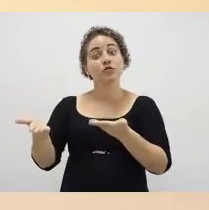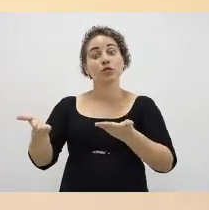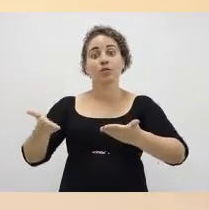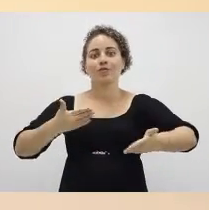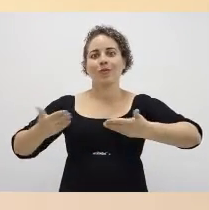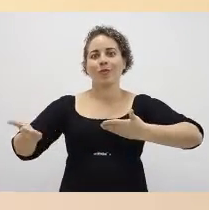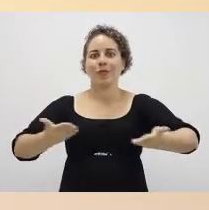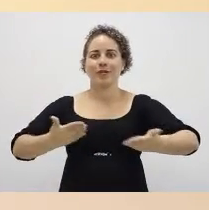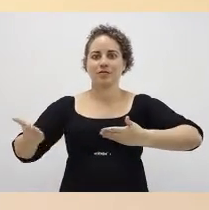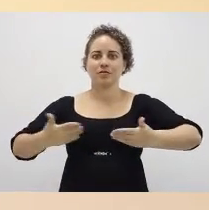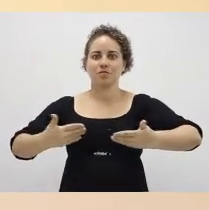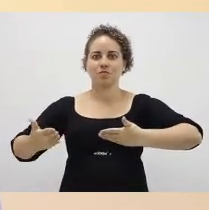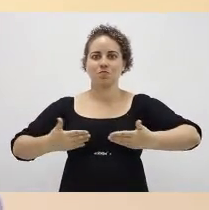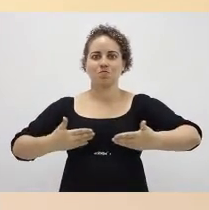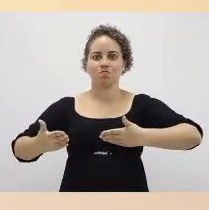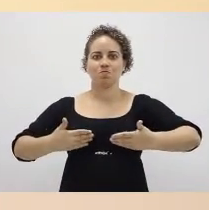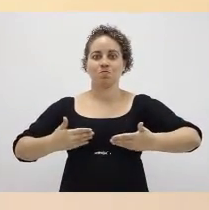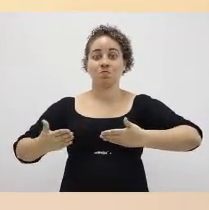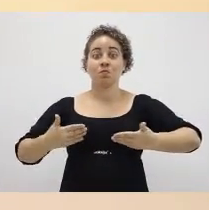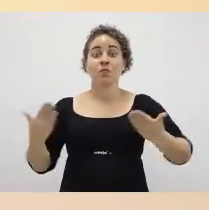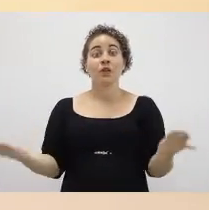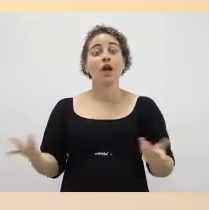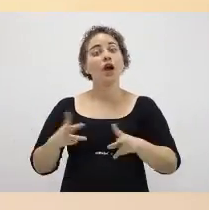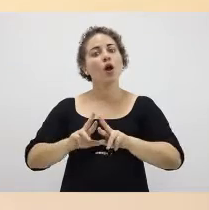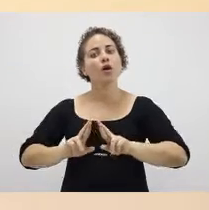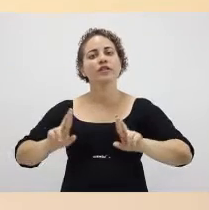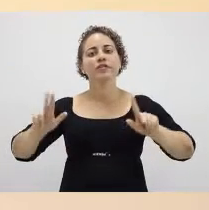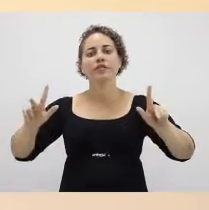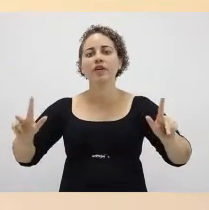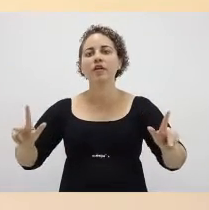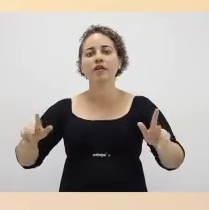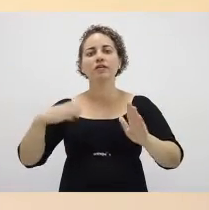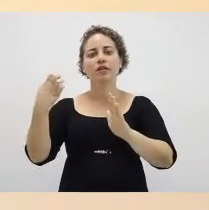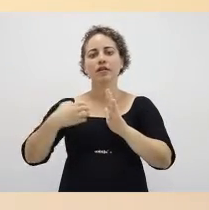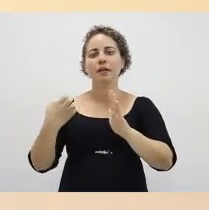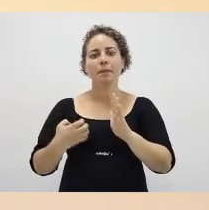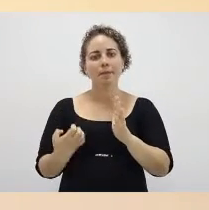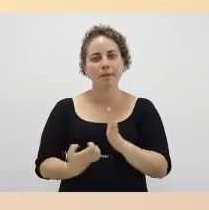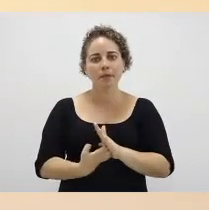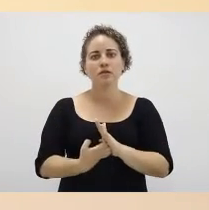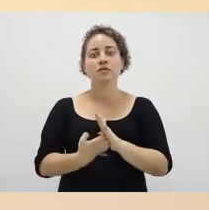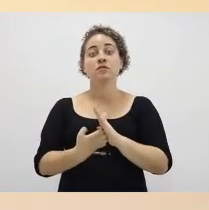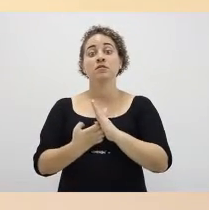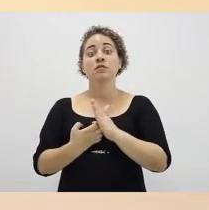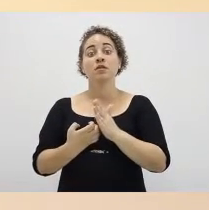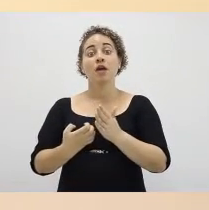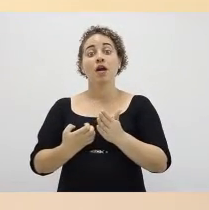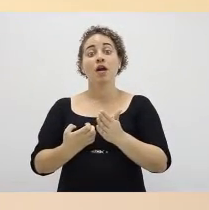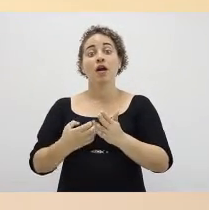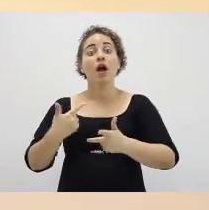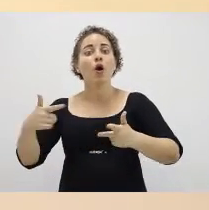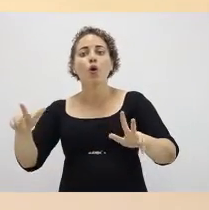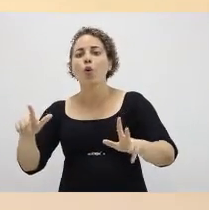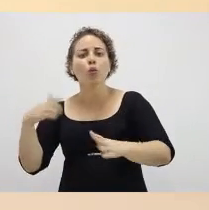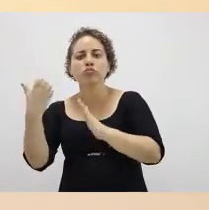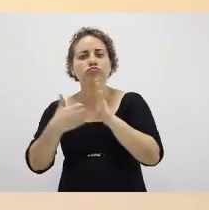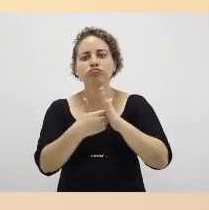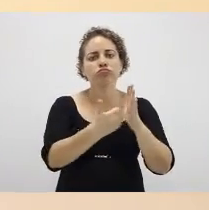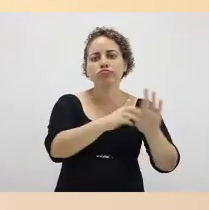seja, algo que realmente vá diferenciar a empresa em relação a seus concorrentes. E aí você deve estar